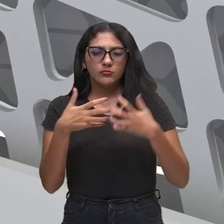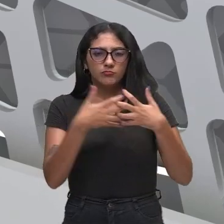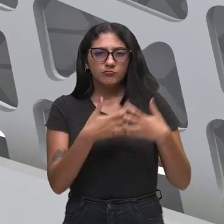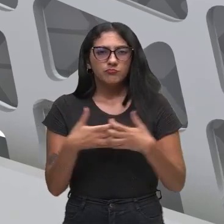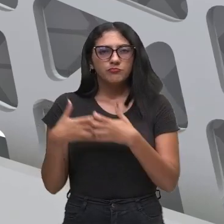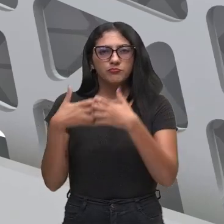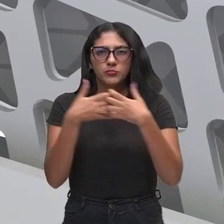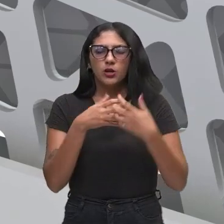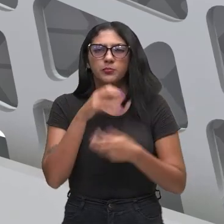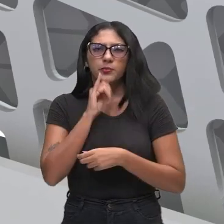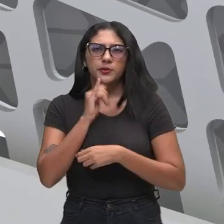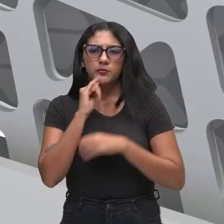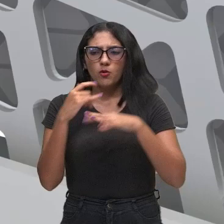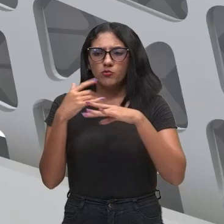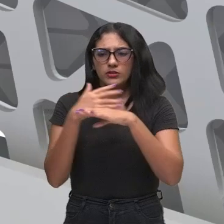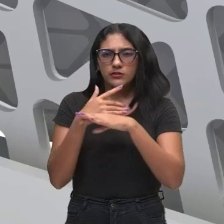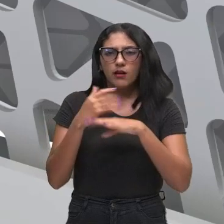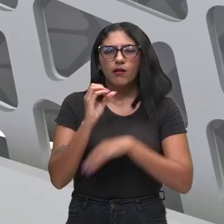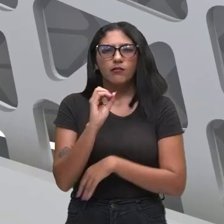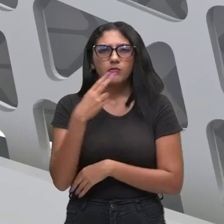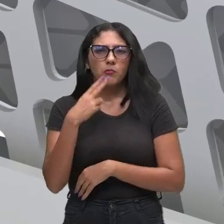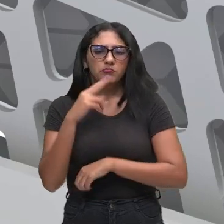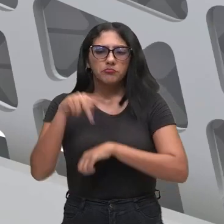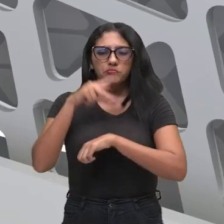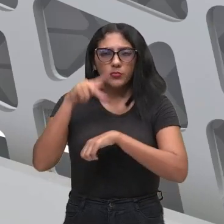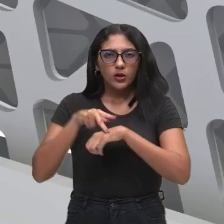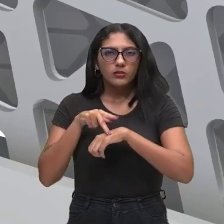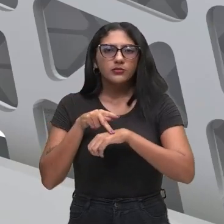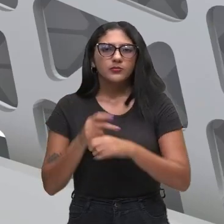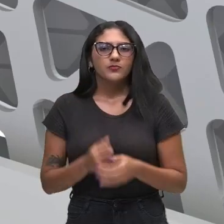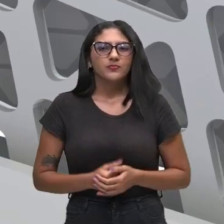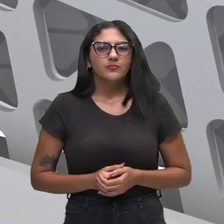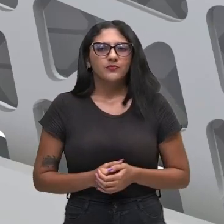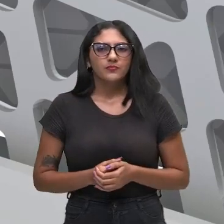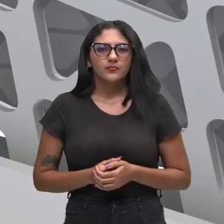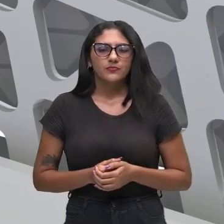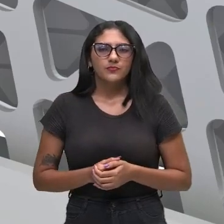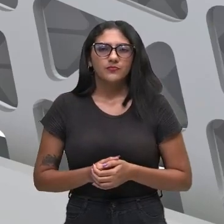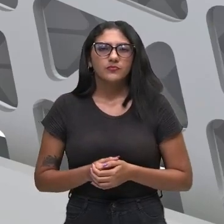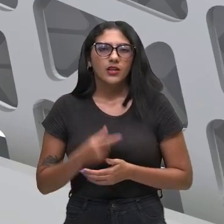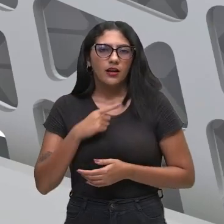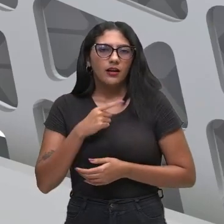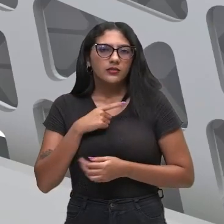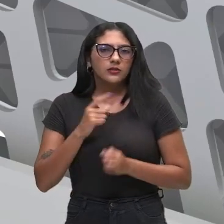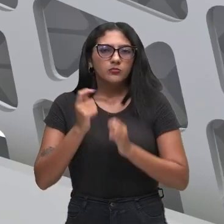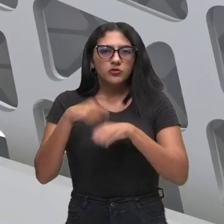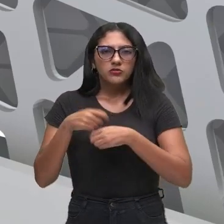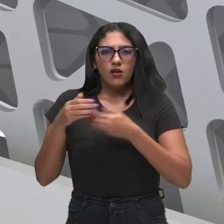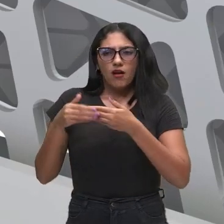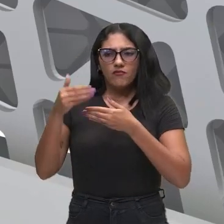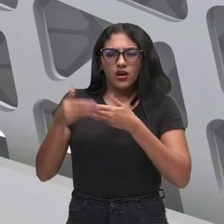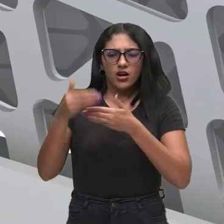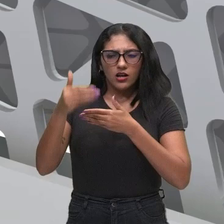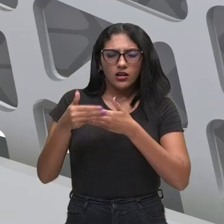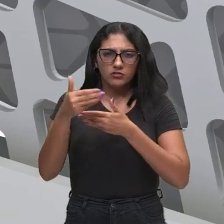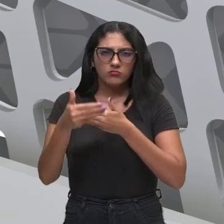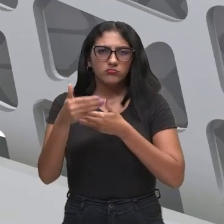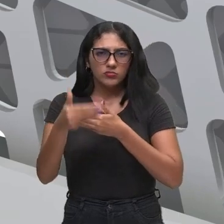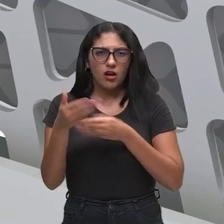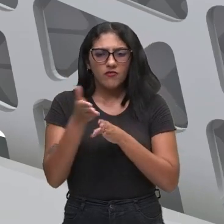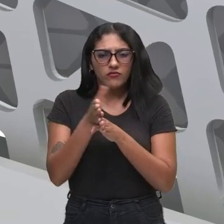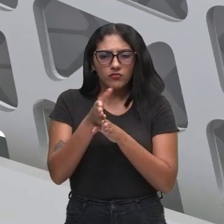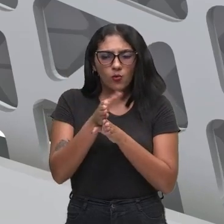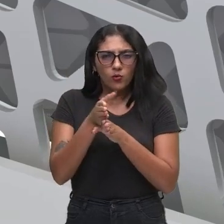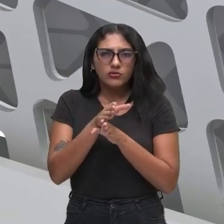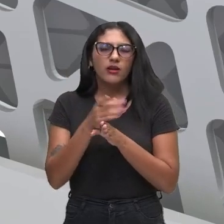digamos, de uma cidade, de um país. Então, é avançado, é ultrapassado os